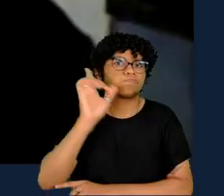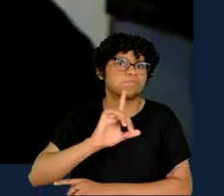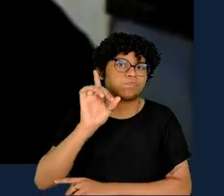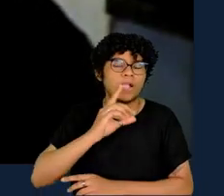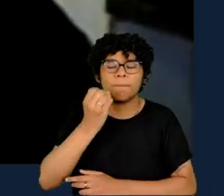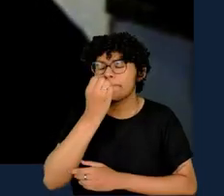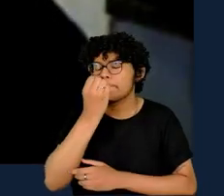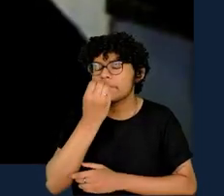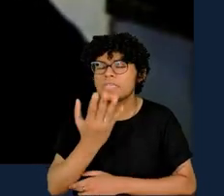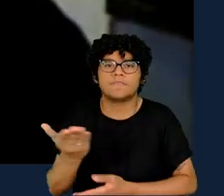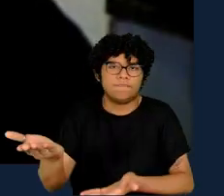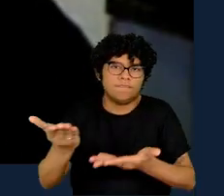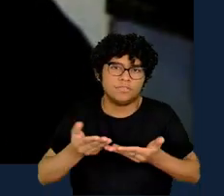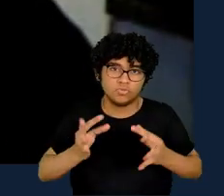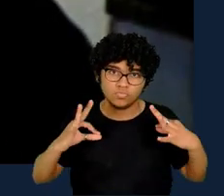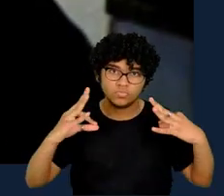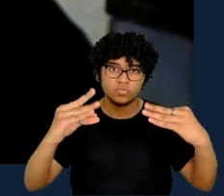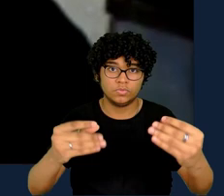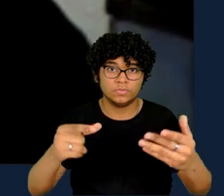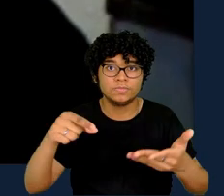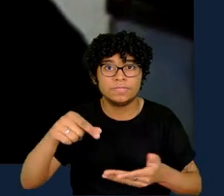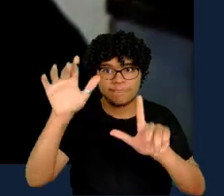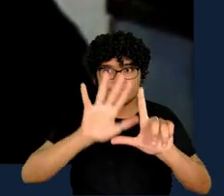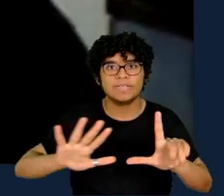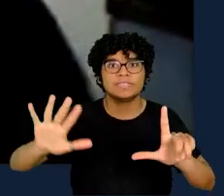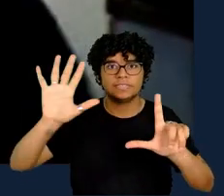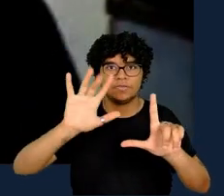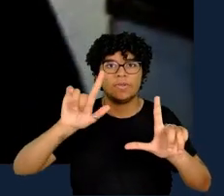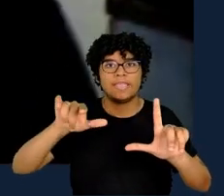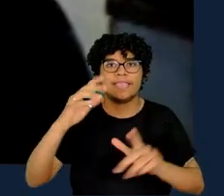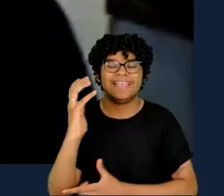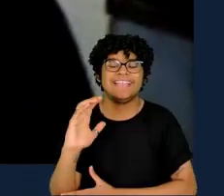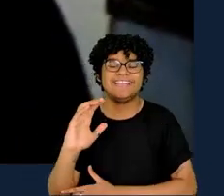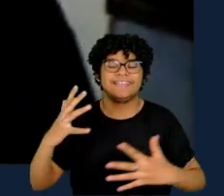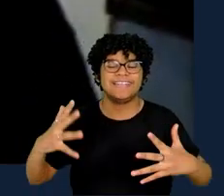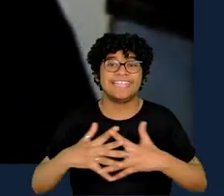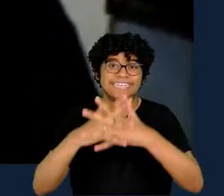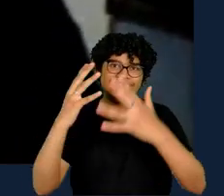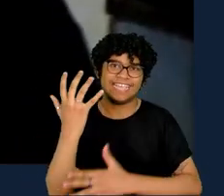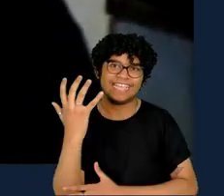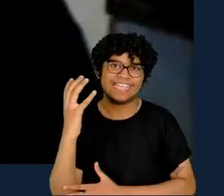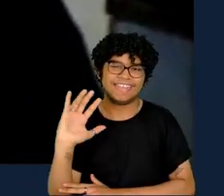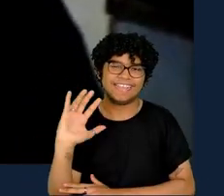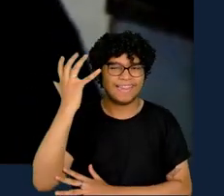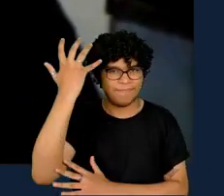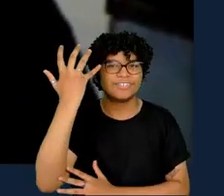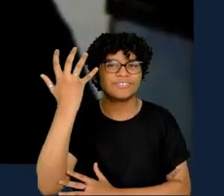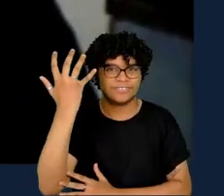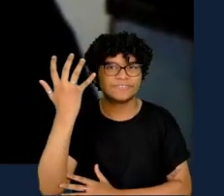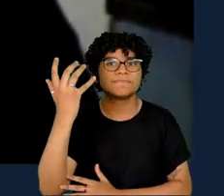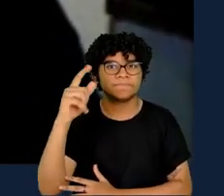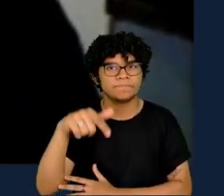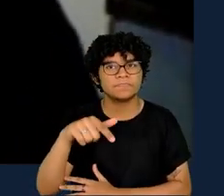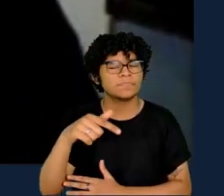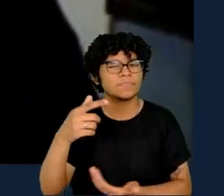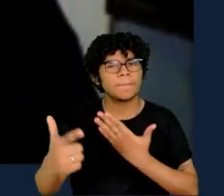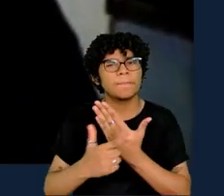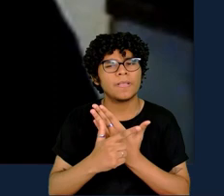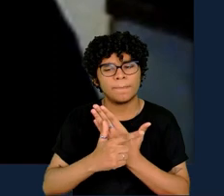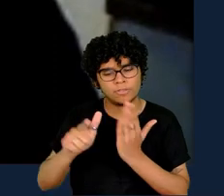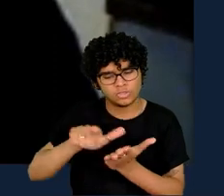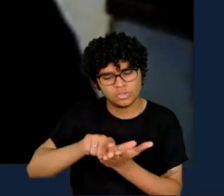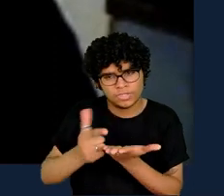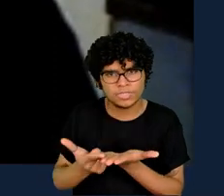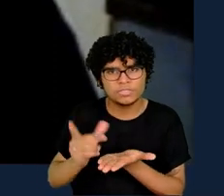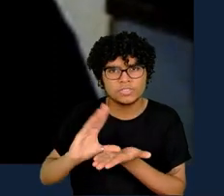bem-vindes ao painel Cobertura da Crise Climática. Qual é o papel do jornalismo de dados na prevenção e mitigação